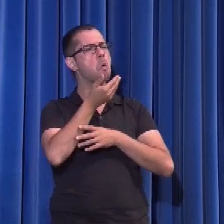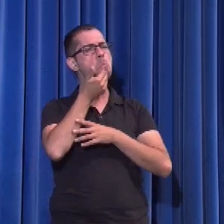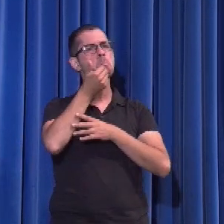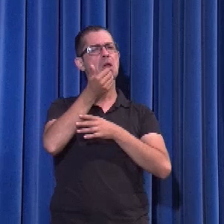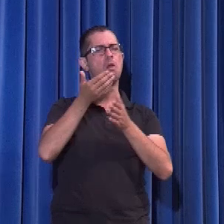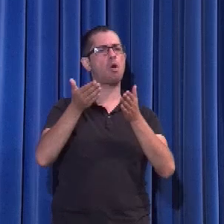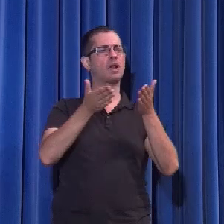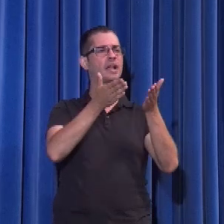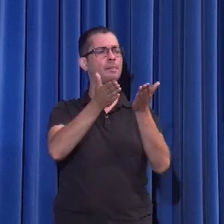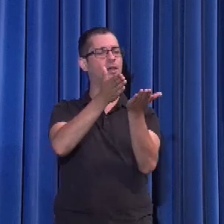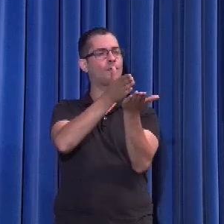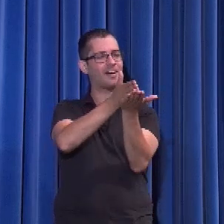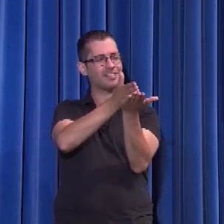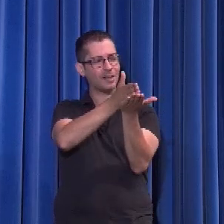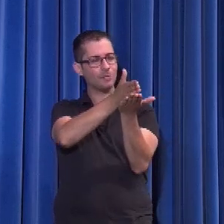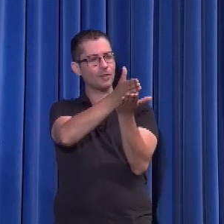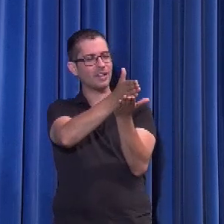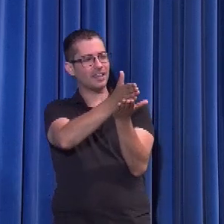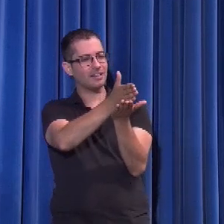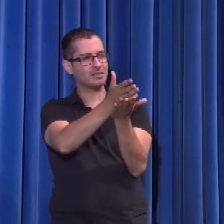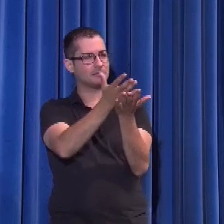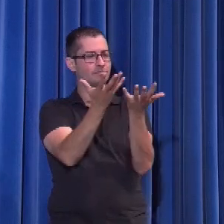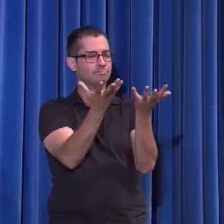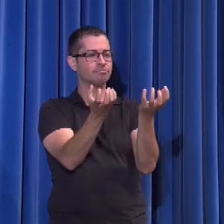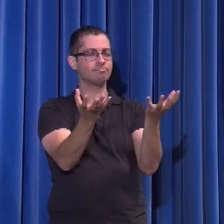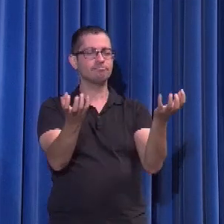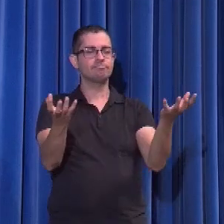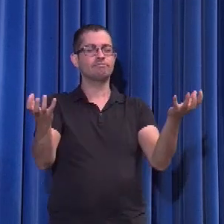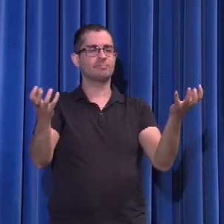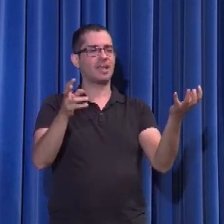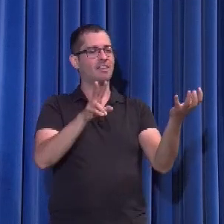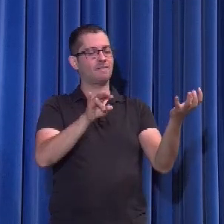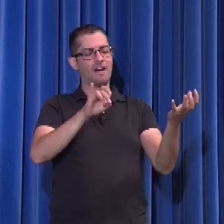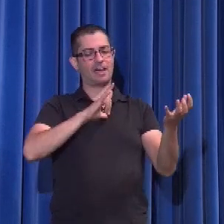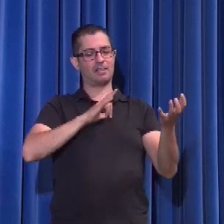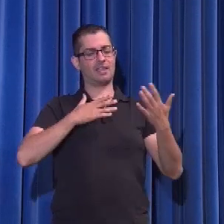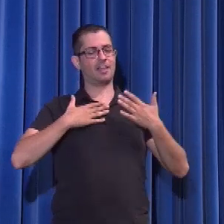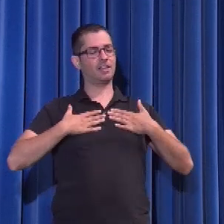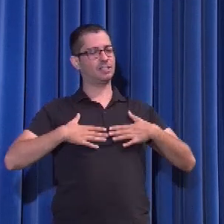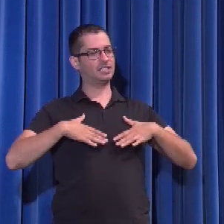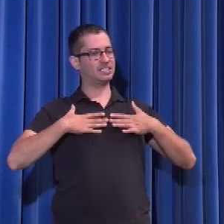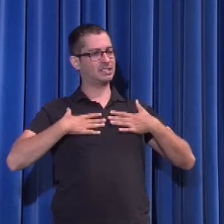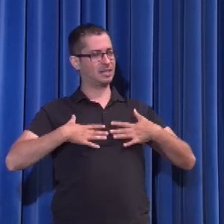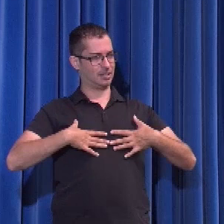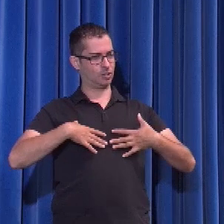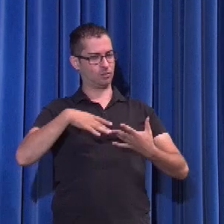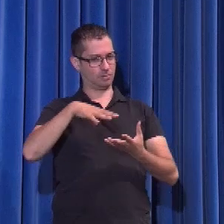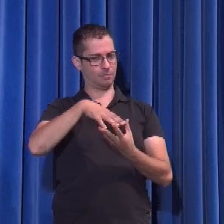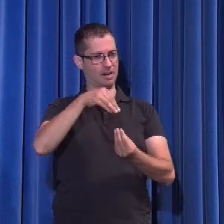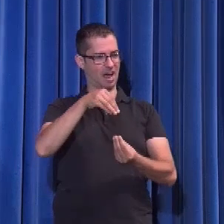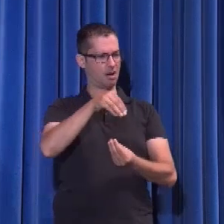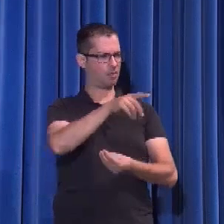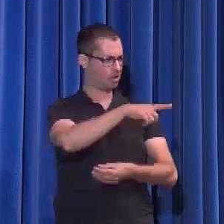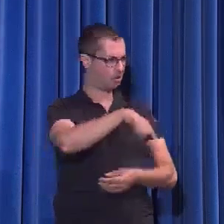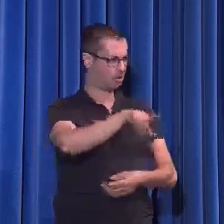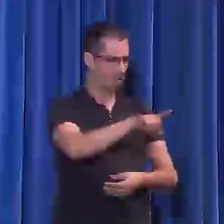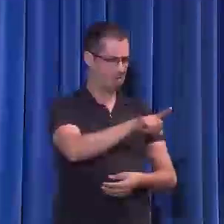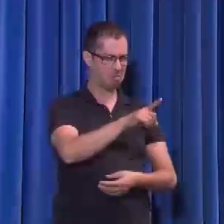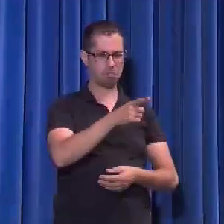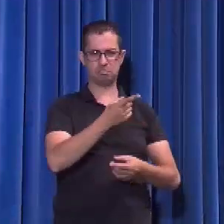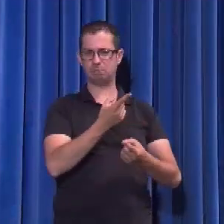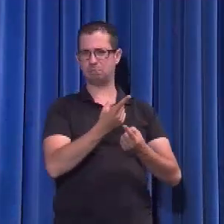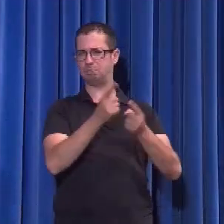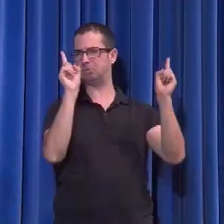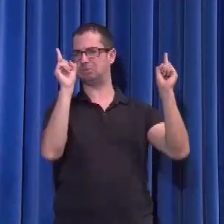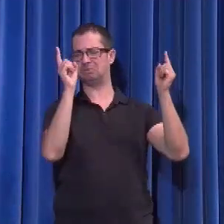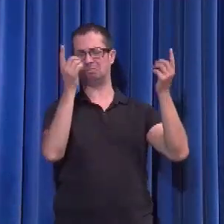achareis descanso para a vossa alma. Mas eles dizem: não andaremos. Muito bem, hoje pela